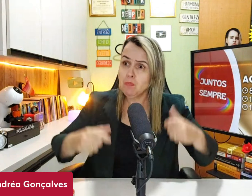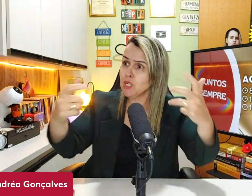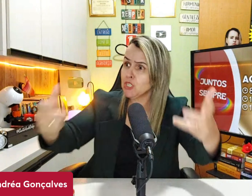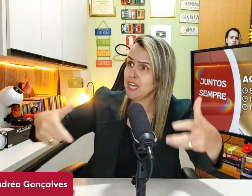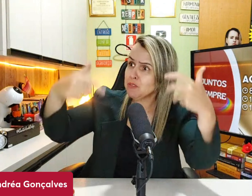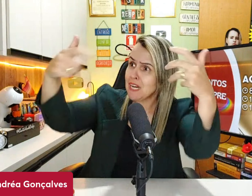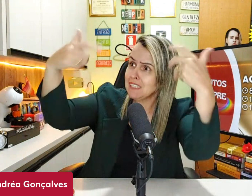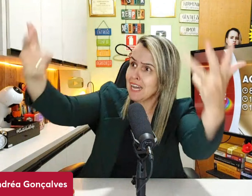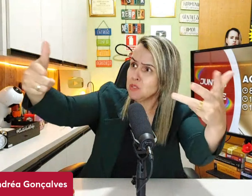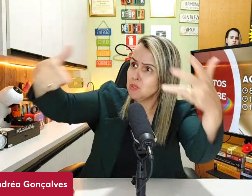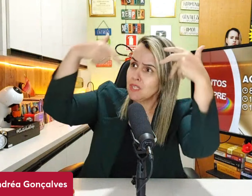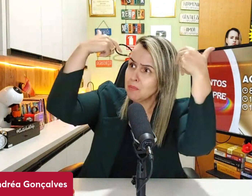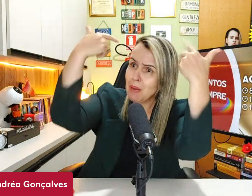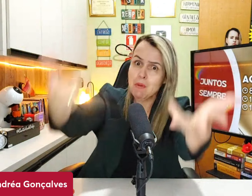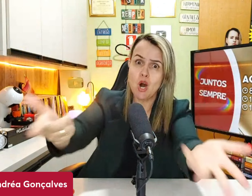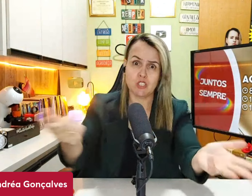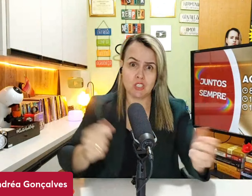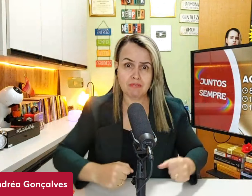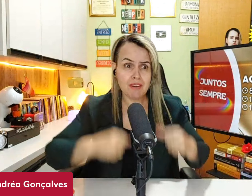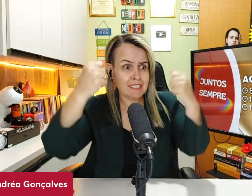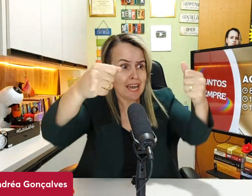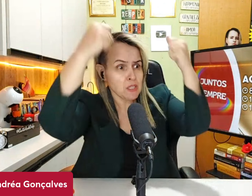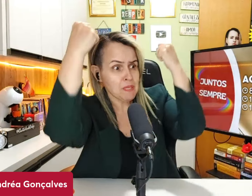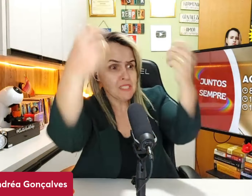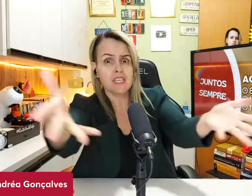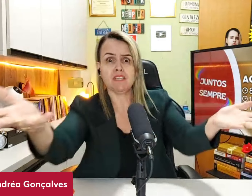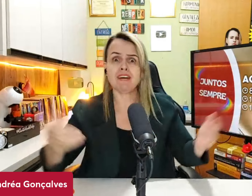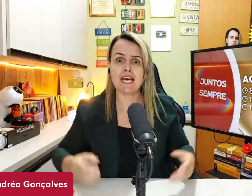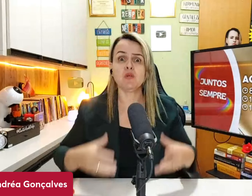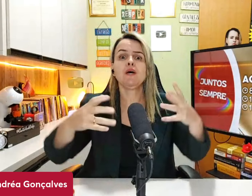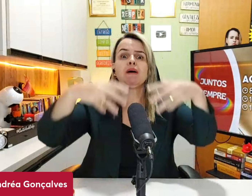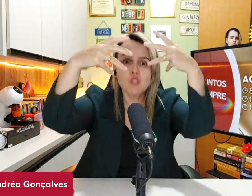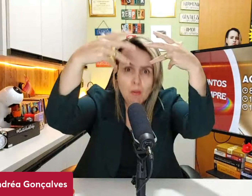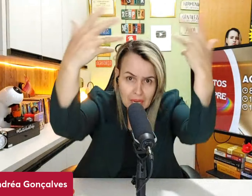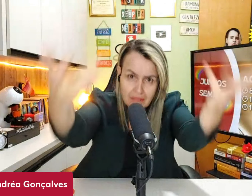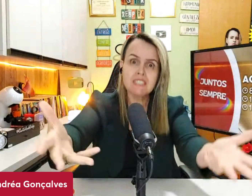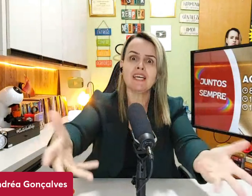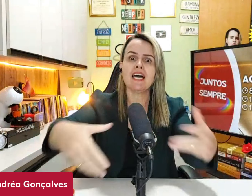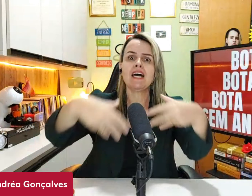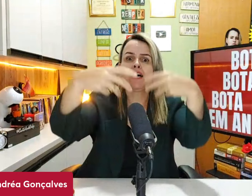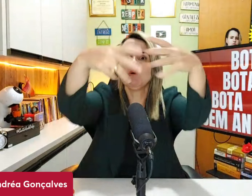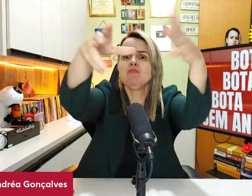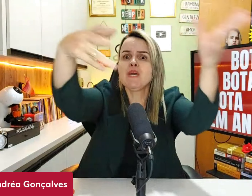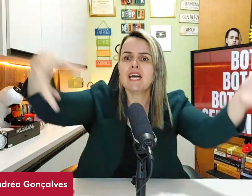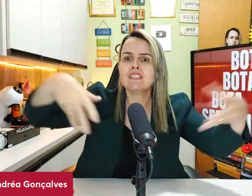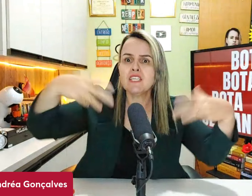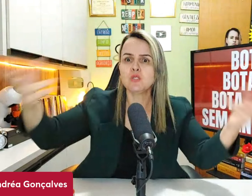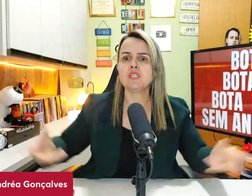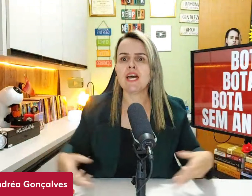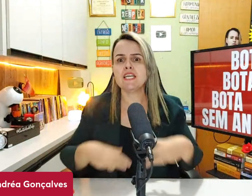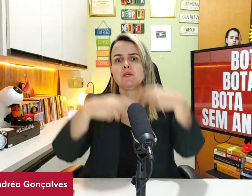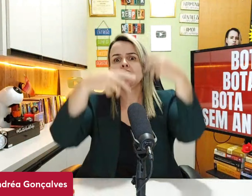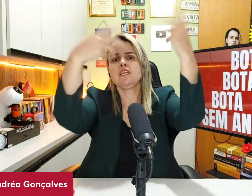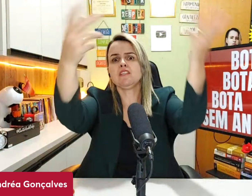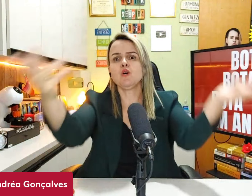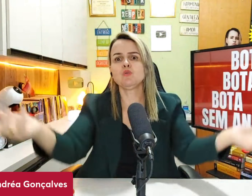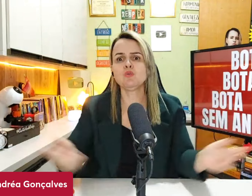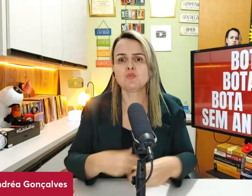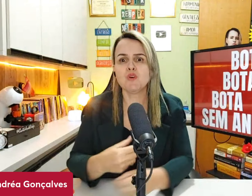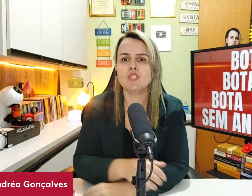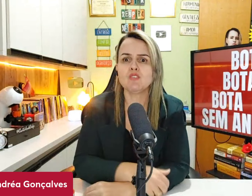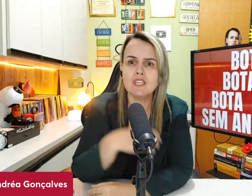é um projeto fadado pra morte fadado para ser arquivado mas só para levantar movimentar as redes sociais e